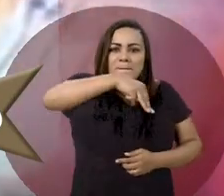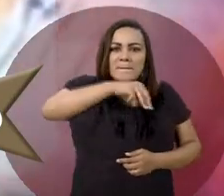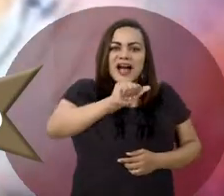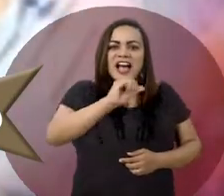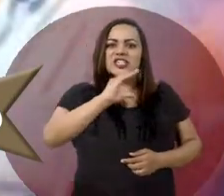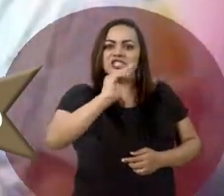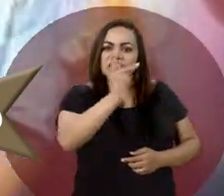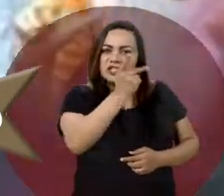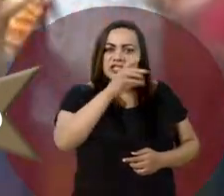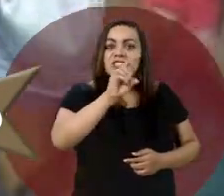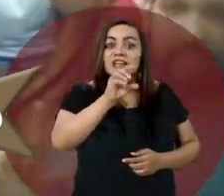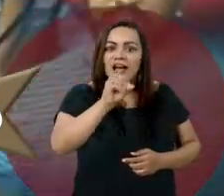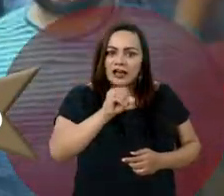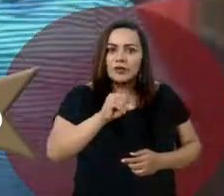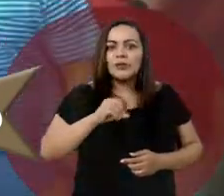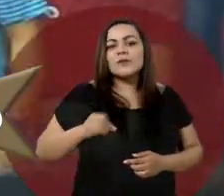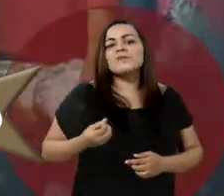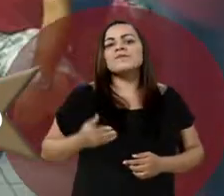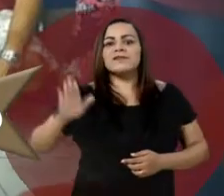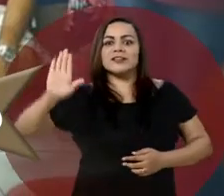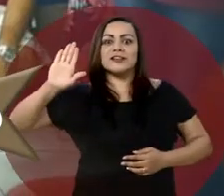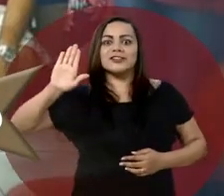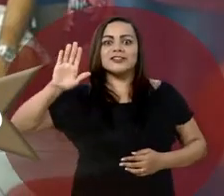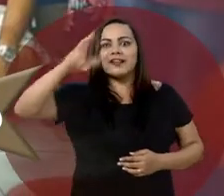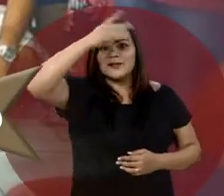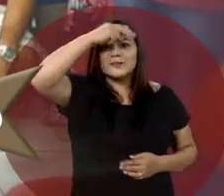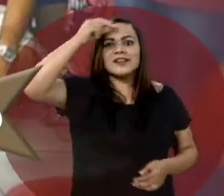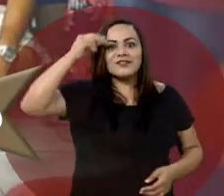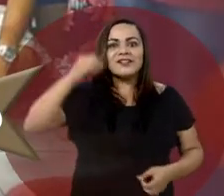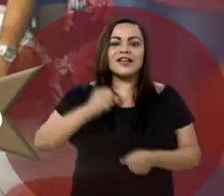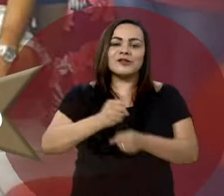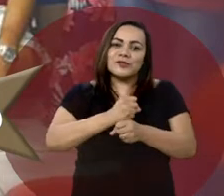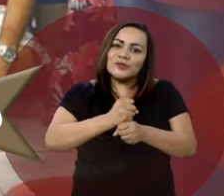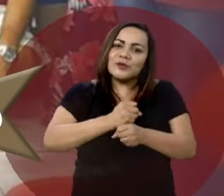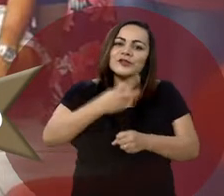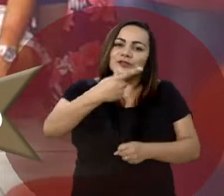Trabalhadores escolhesse Machado para concorrer ao